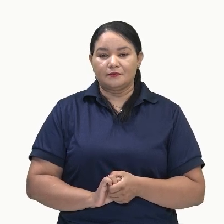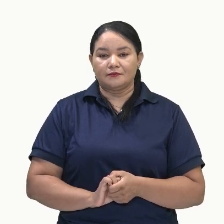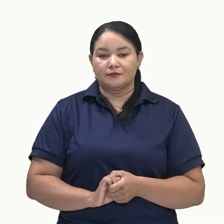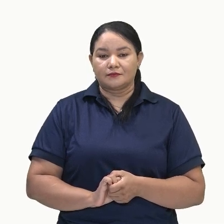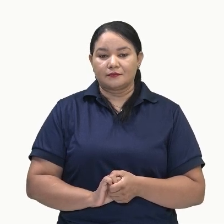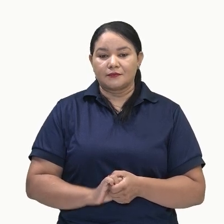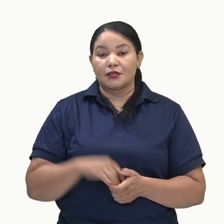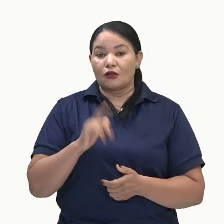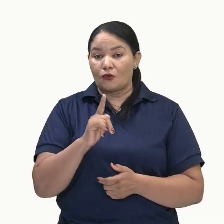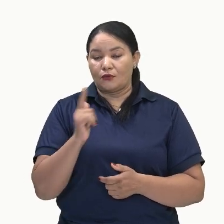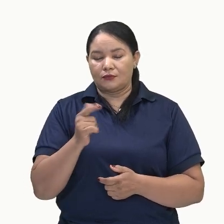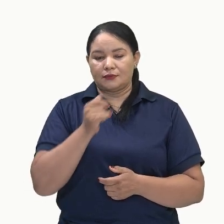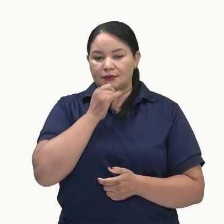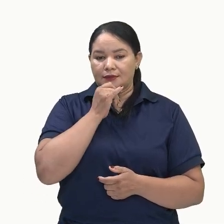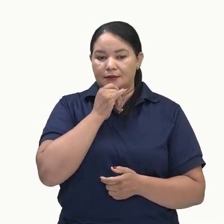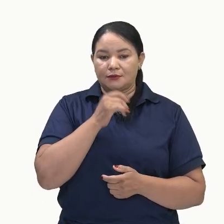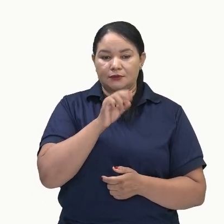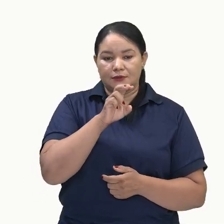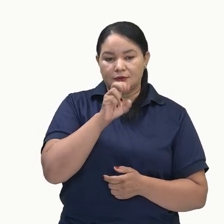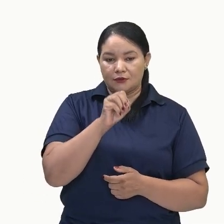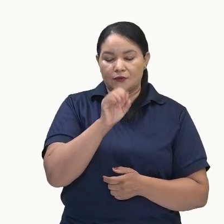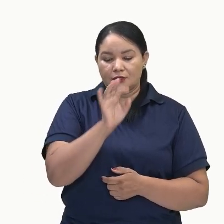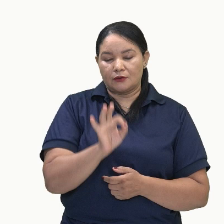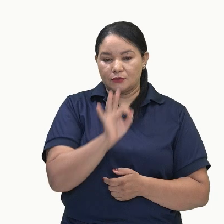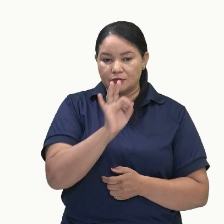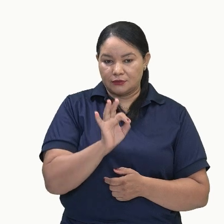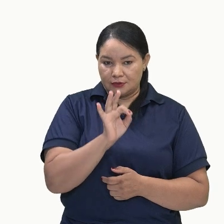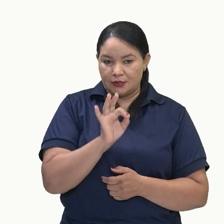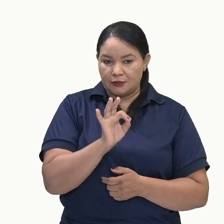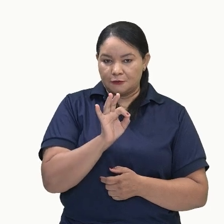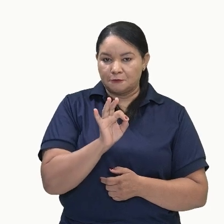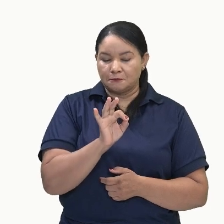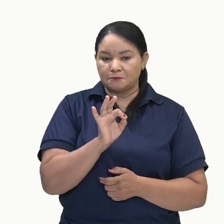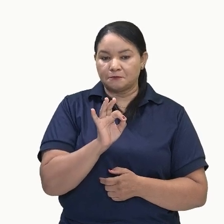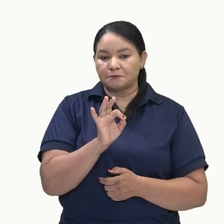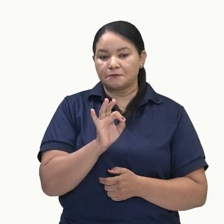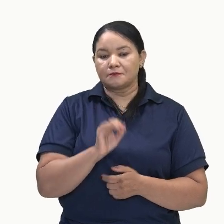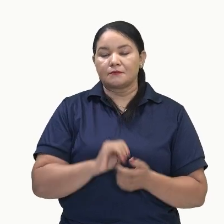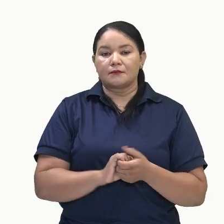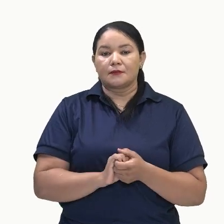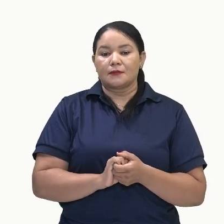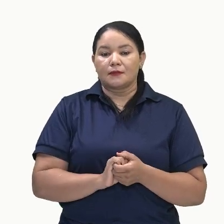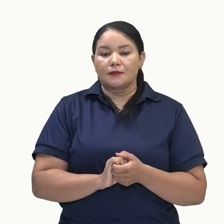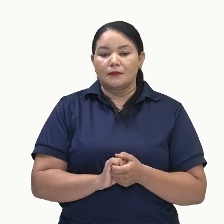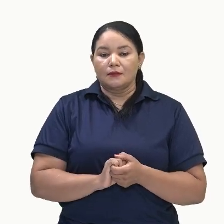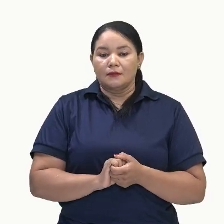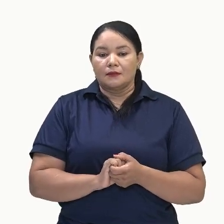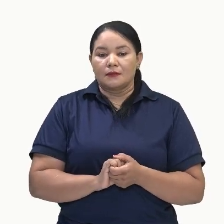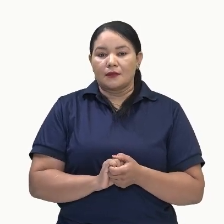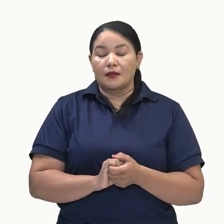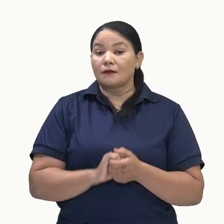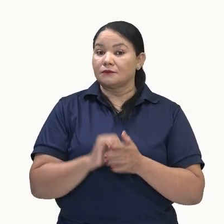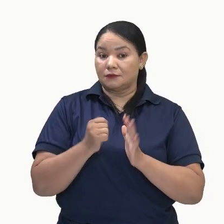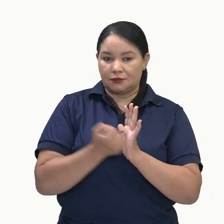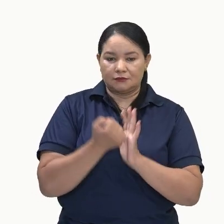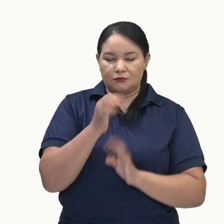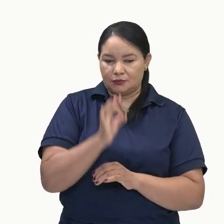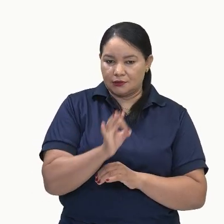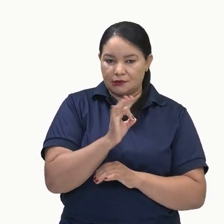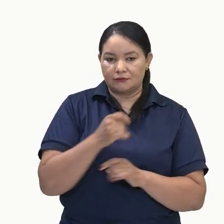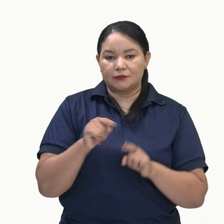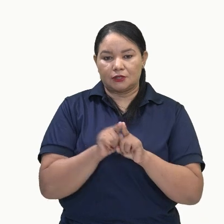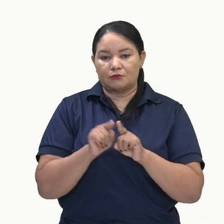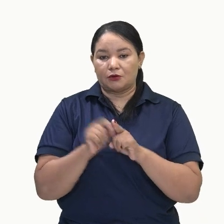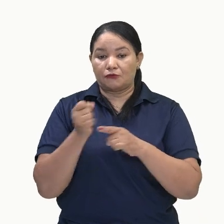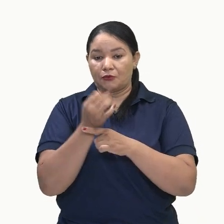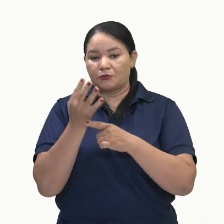aí, ó, temos outro exemplo aqui, ó, 50% na forma percentual, sempre usando o símbolo da porcentagem. Na forma fracionária,